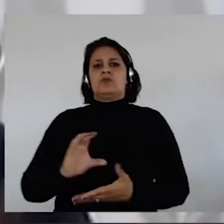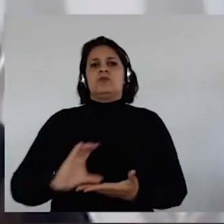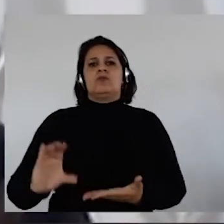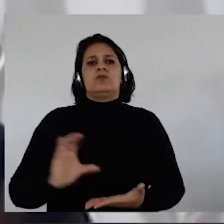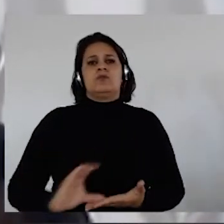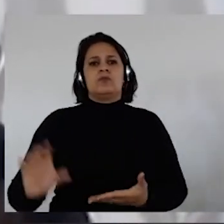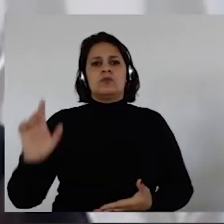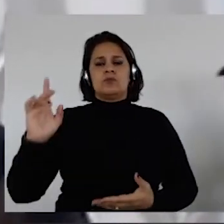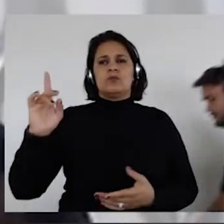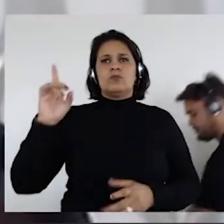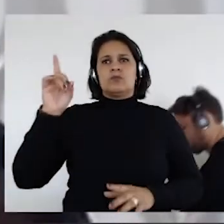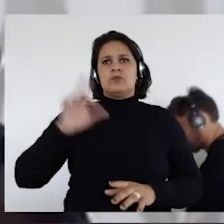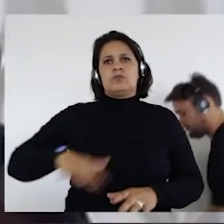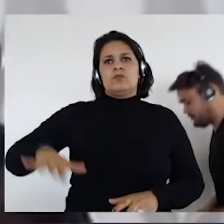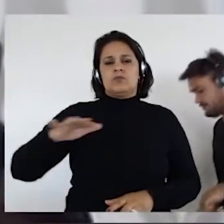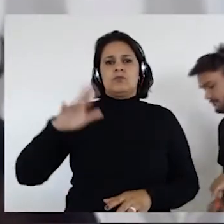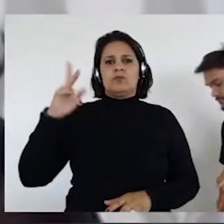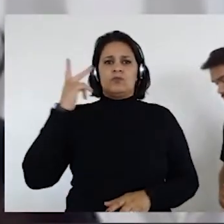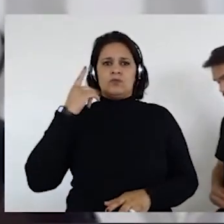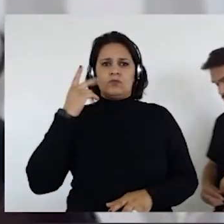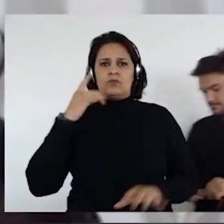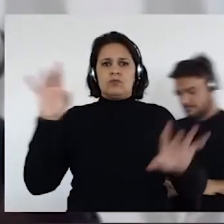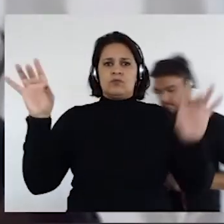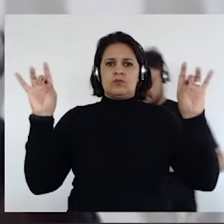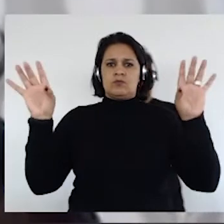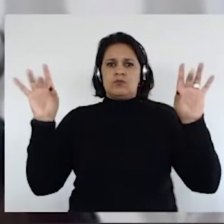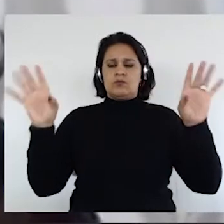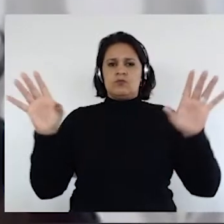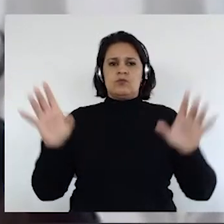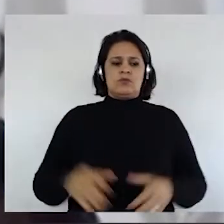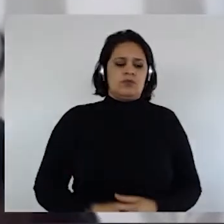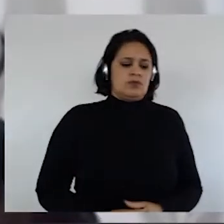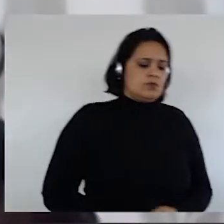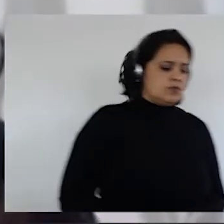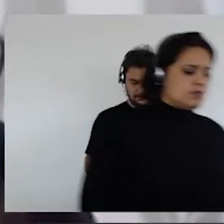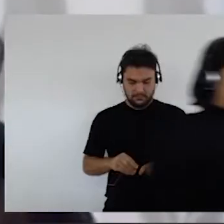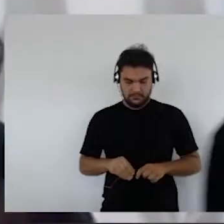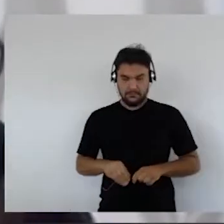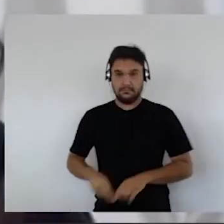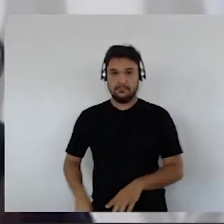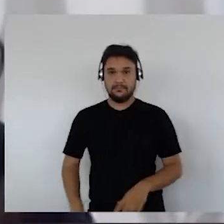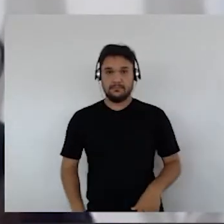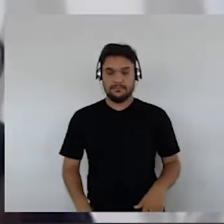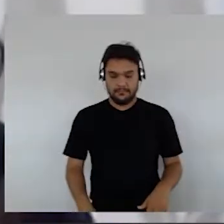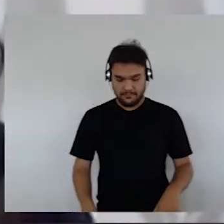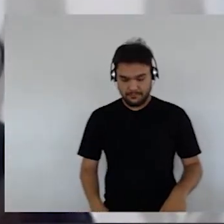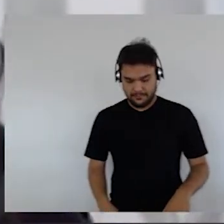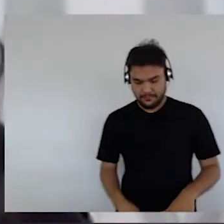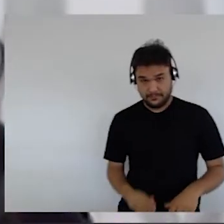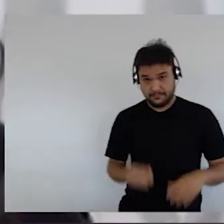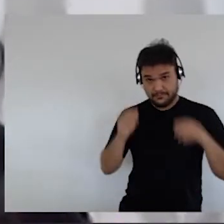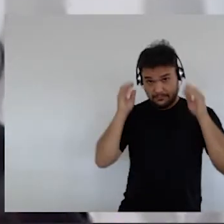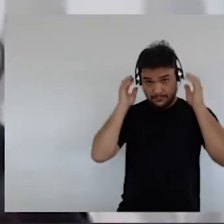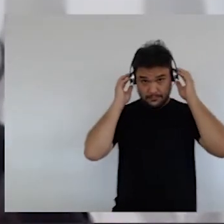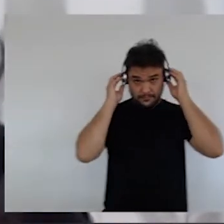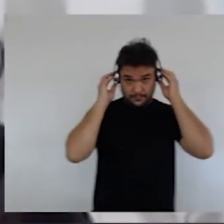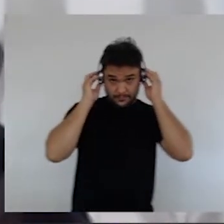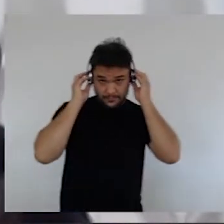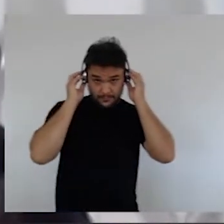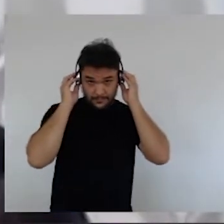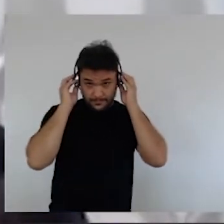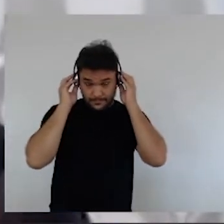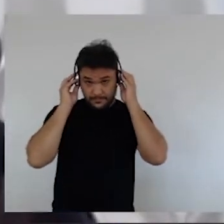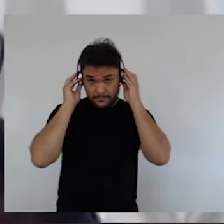de Fortaleza, especialista em ordem jurídica constitucional pela Faculdade de Direito da Universidade Federal do